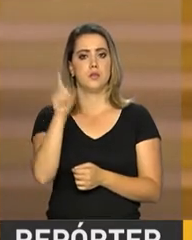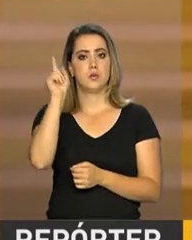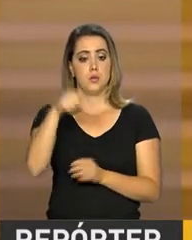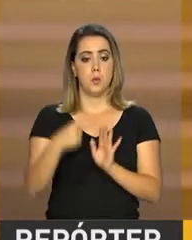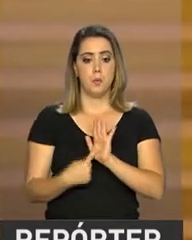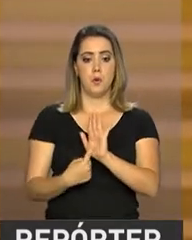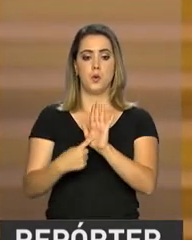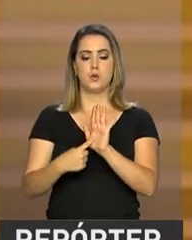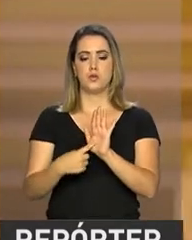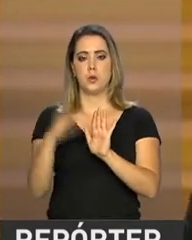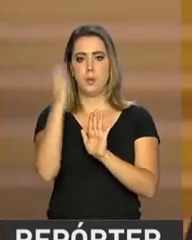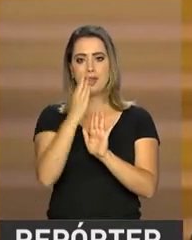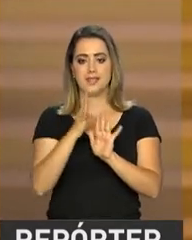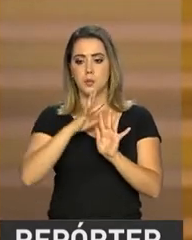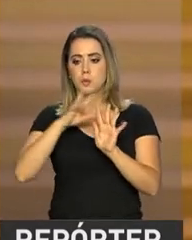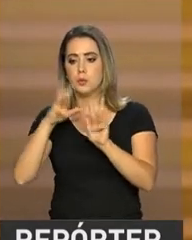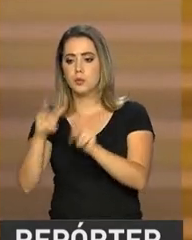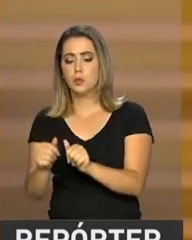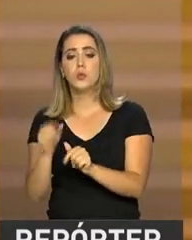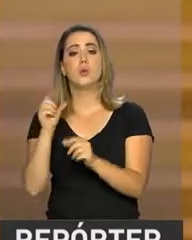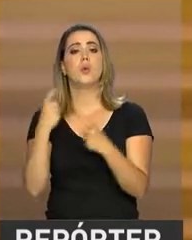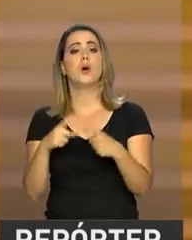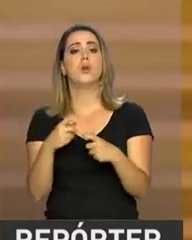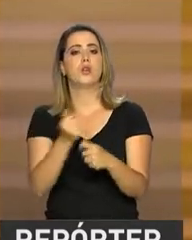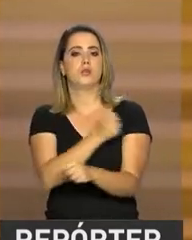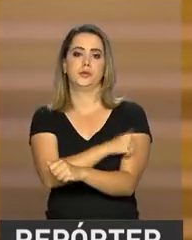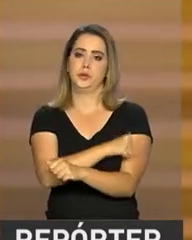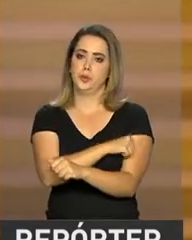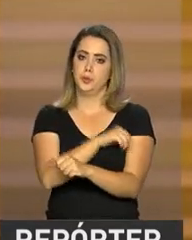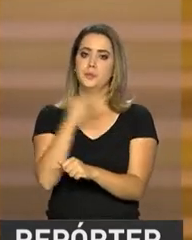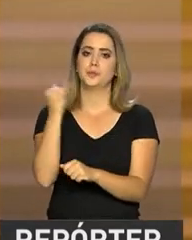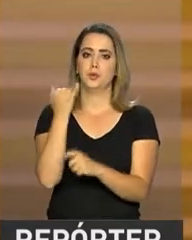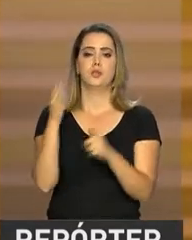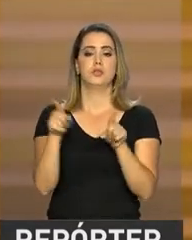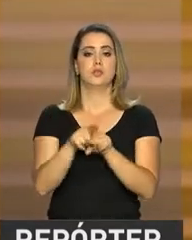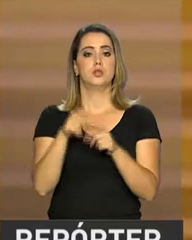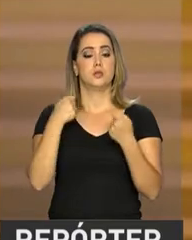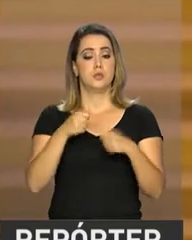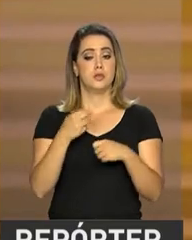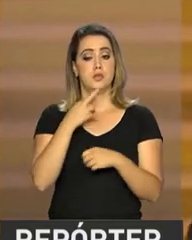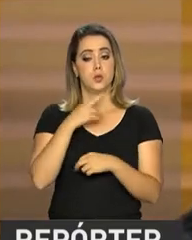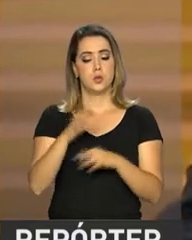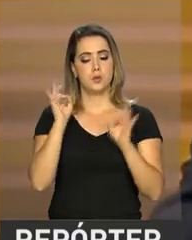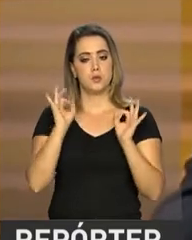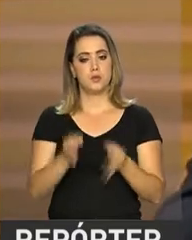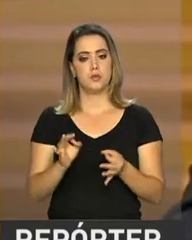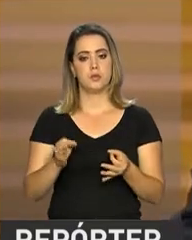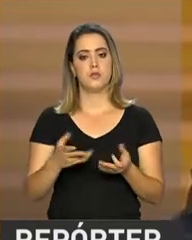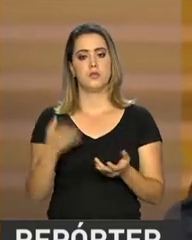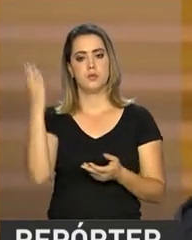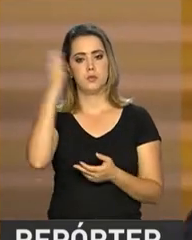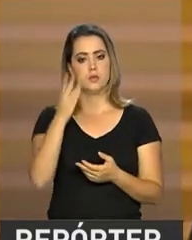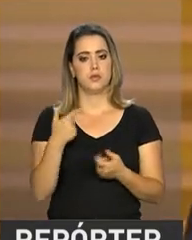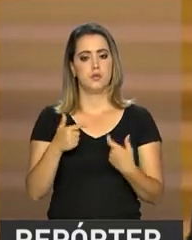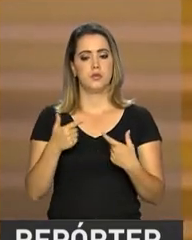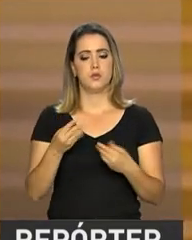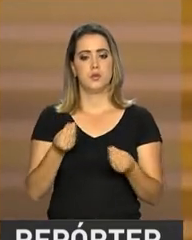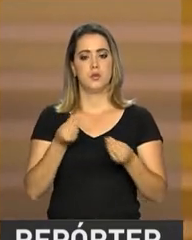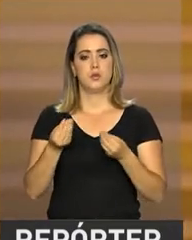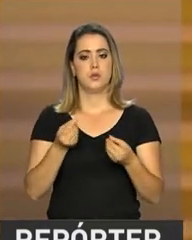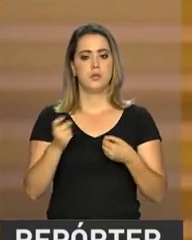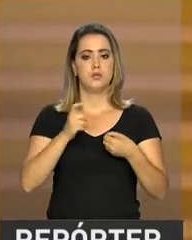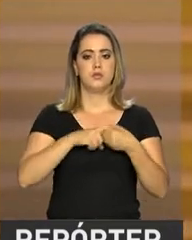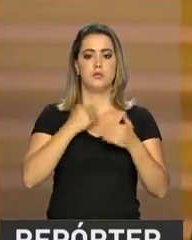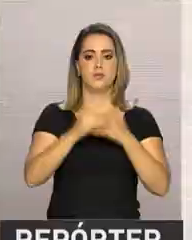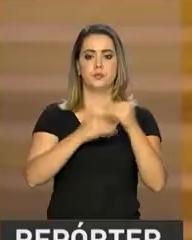para o mundo. Enquanto o Rio de Janeiro não tiver uma solução definitiva e conjunta, o Brasil não terá